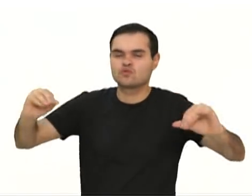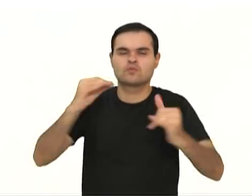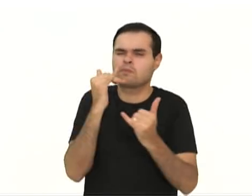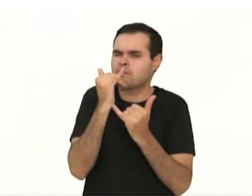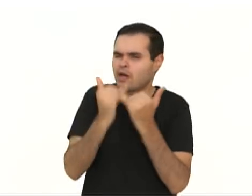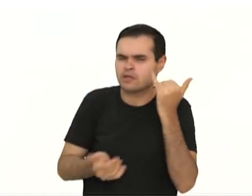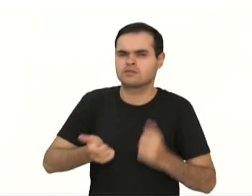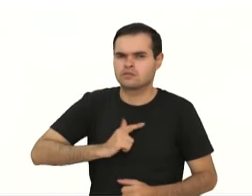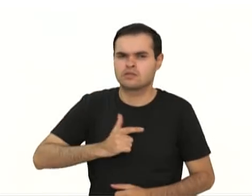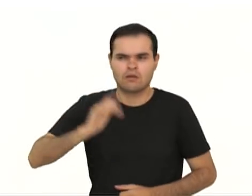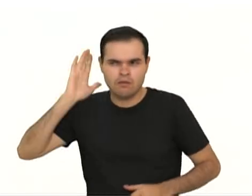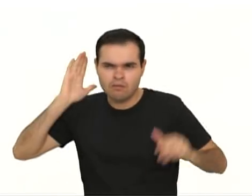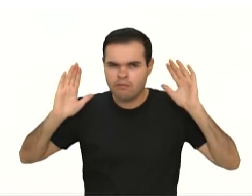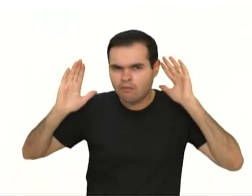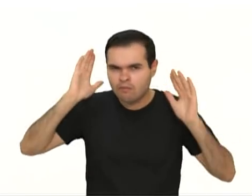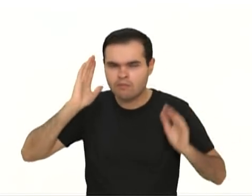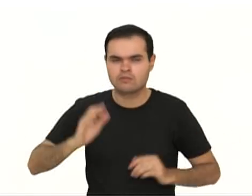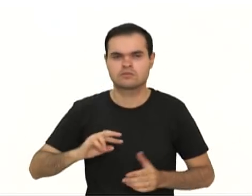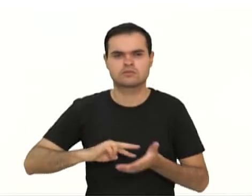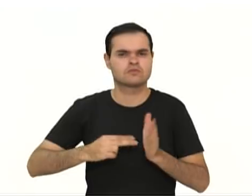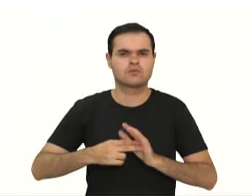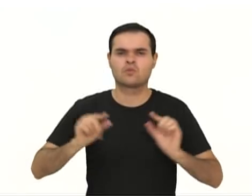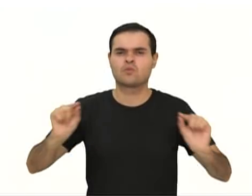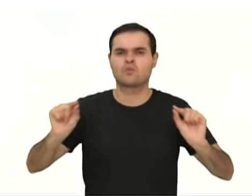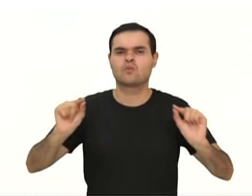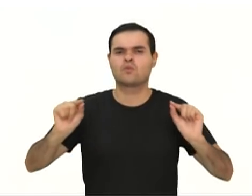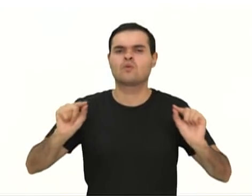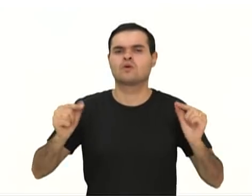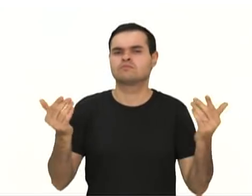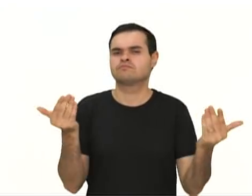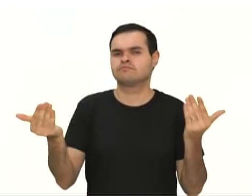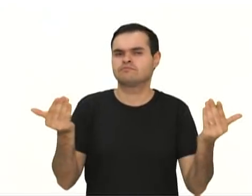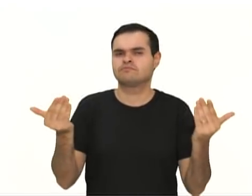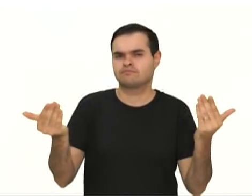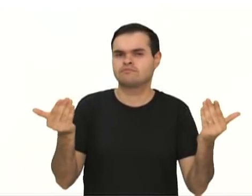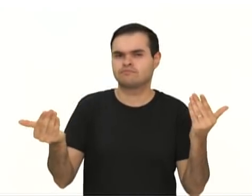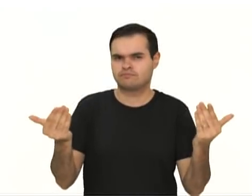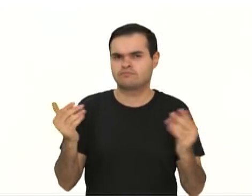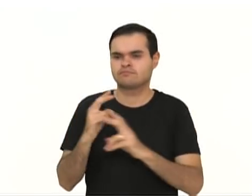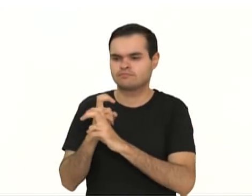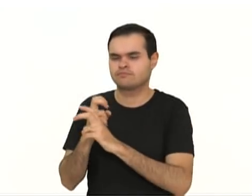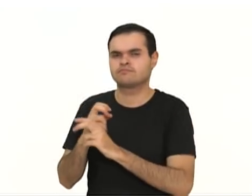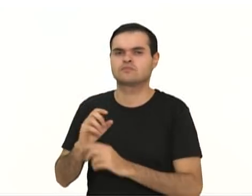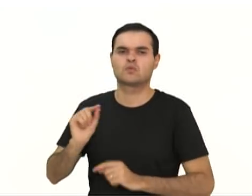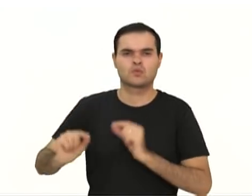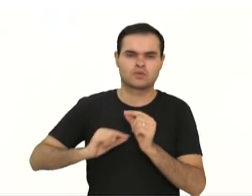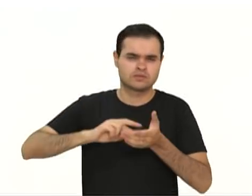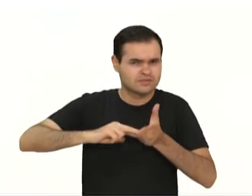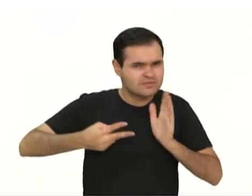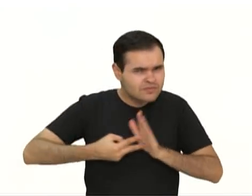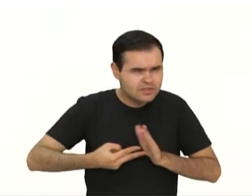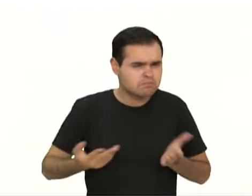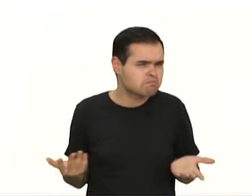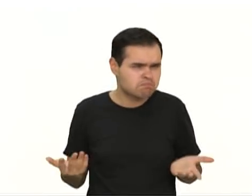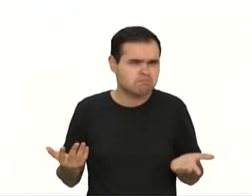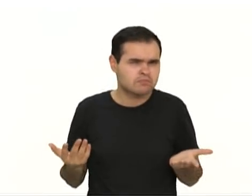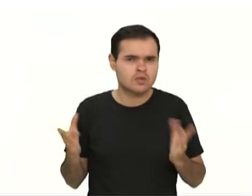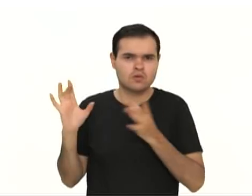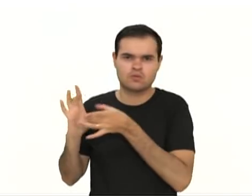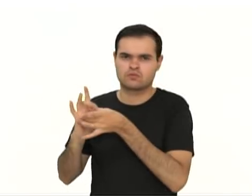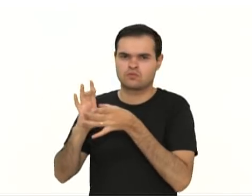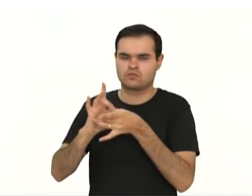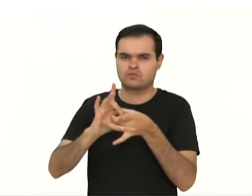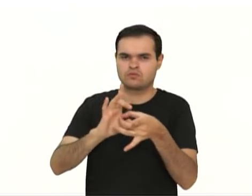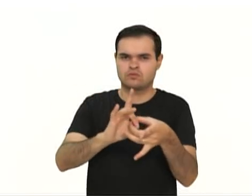ter, presente no texto, faz uma alusão a esse ditado popular. Explique o que ela significa nesse